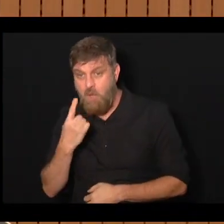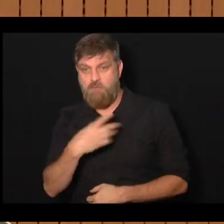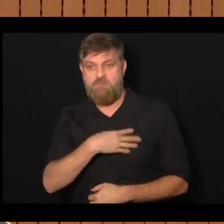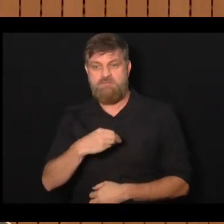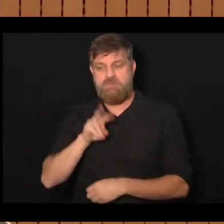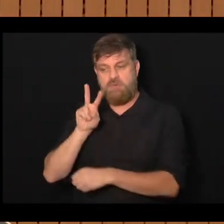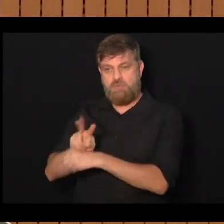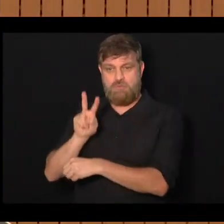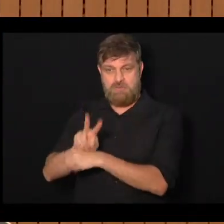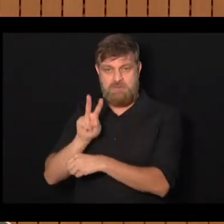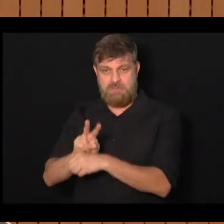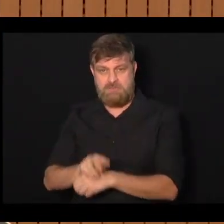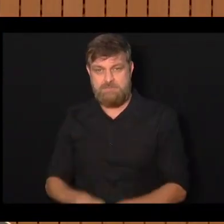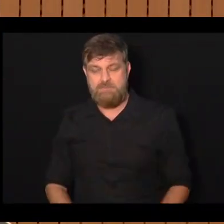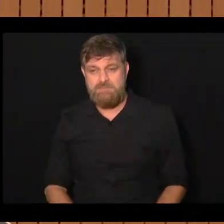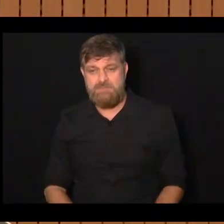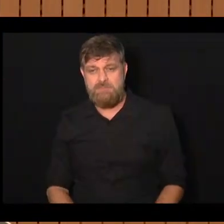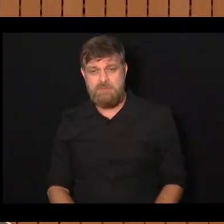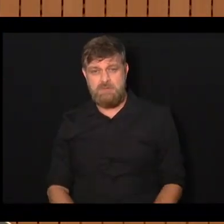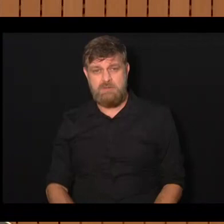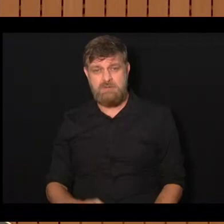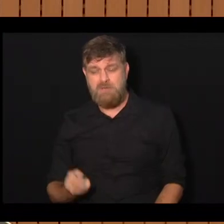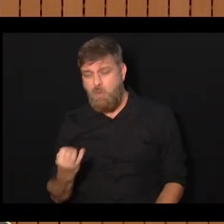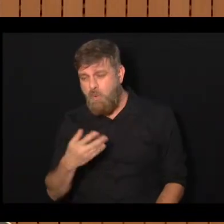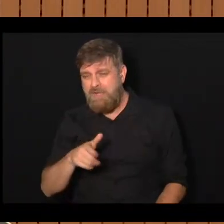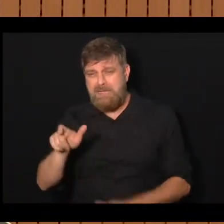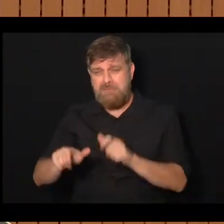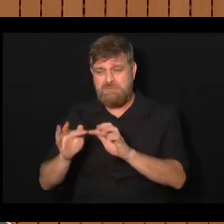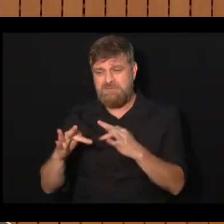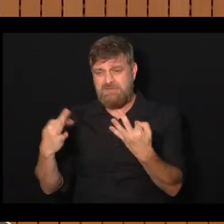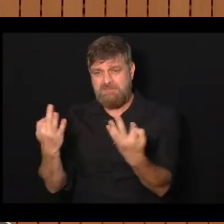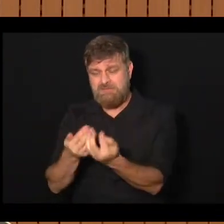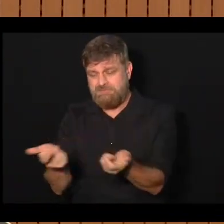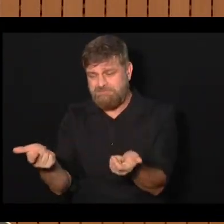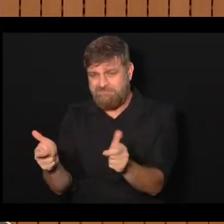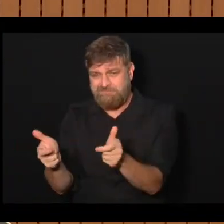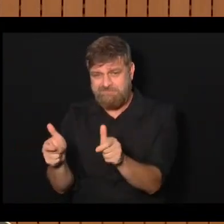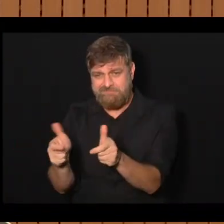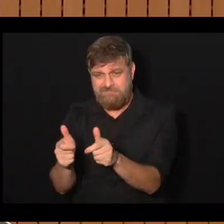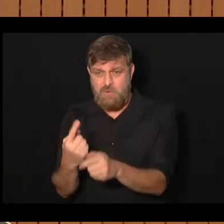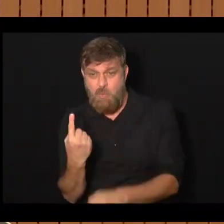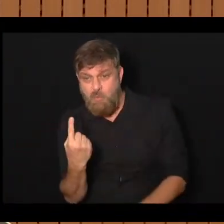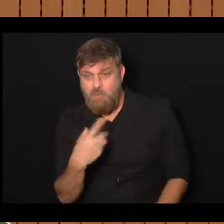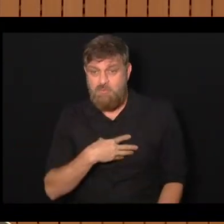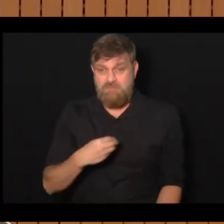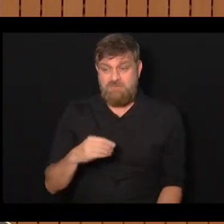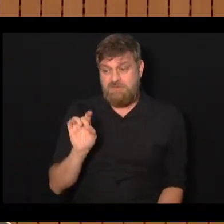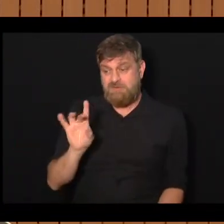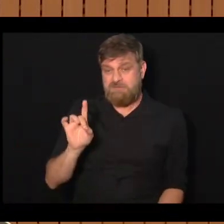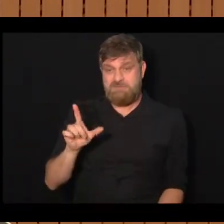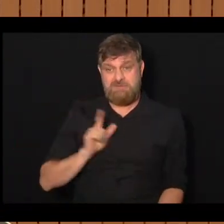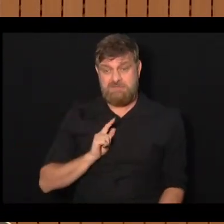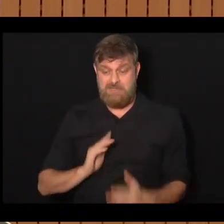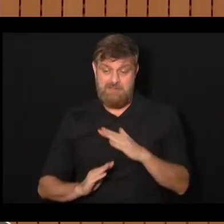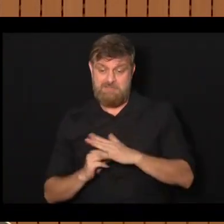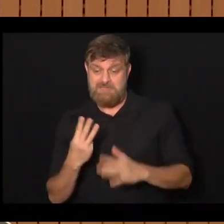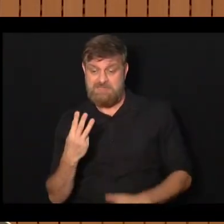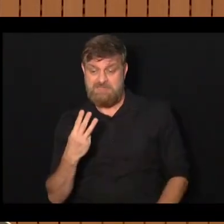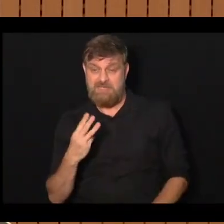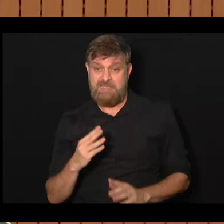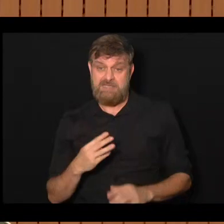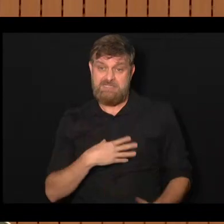era natural. Mas como o número de pessoas nas famílias hoje são o número de 1, 2, quando muito 3 filhos, e a